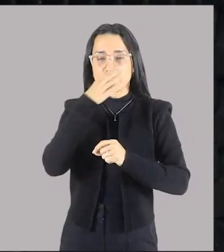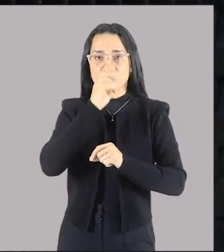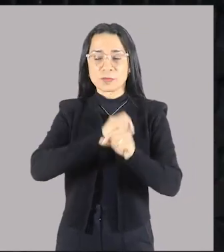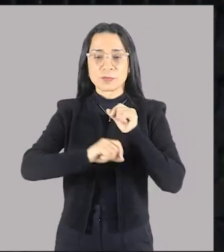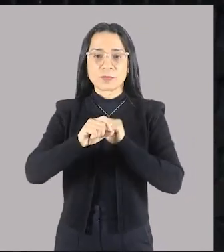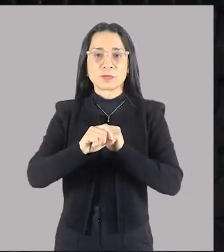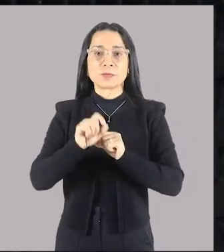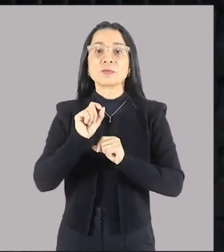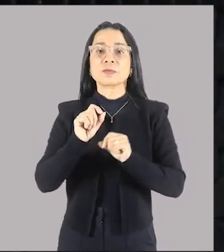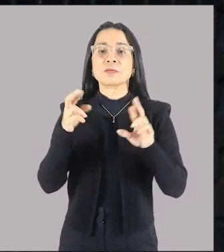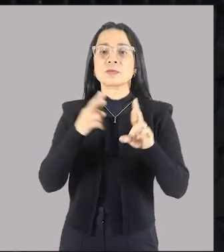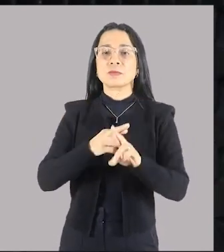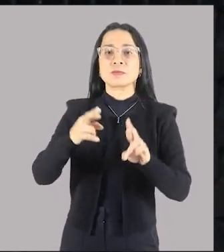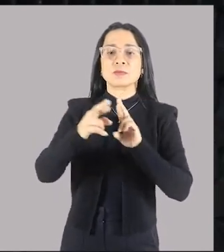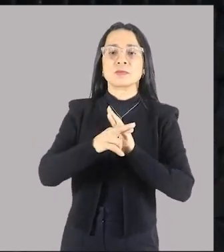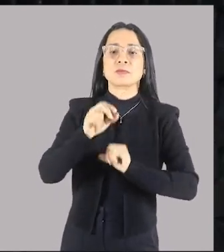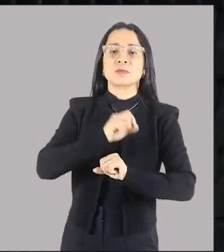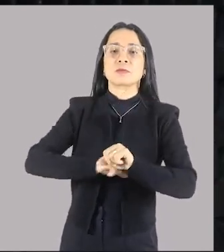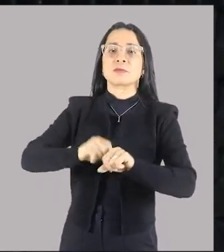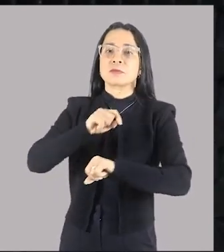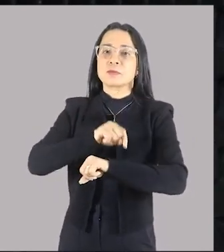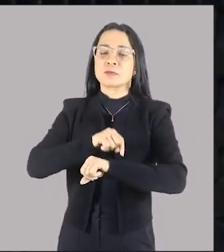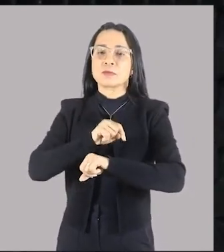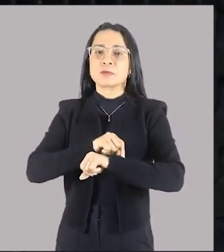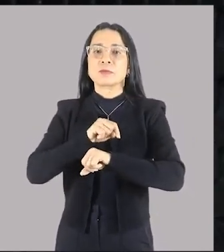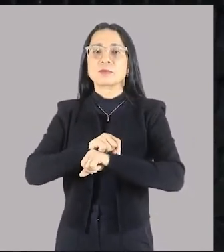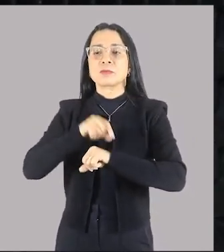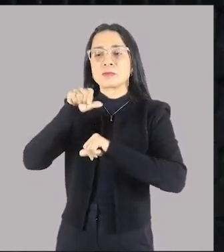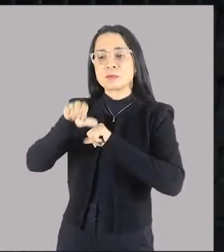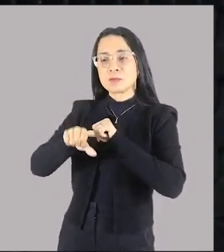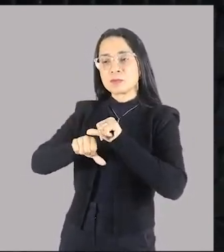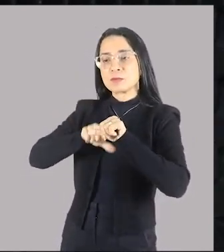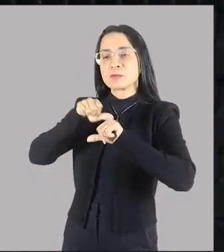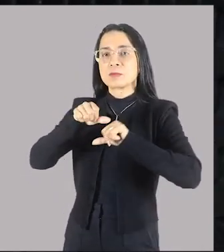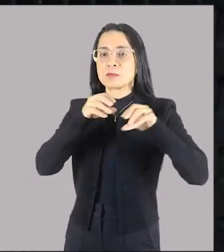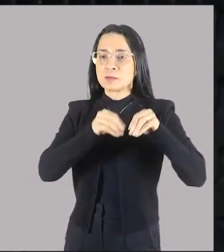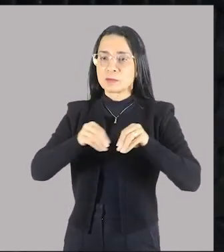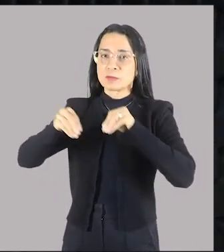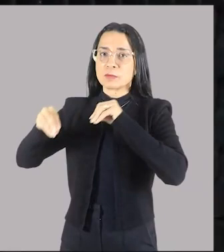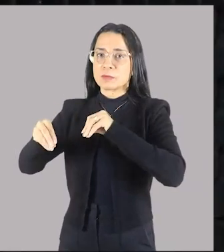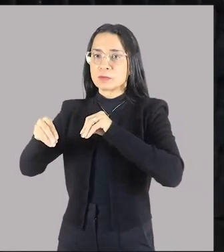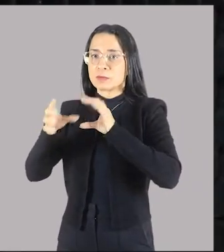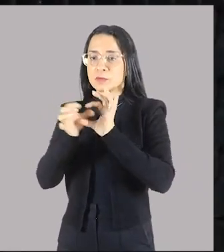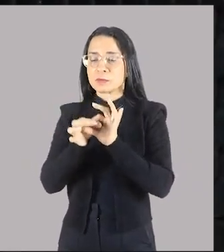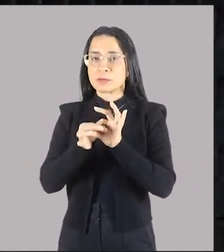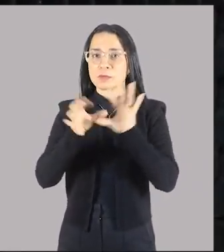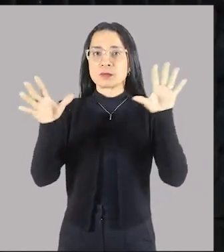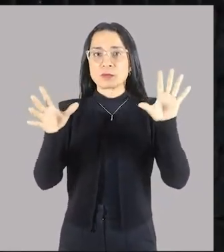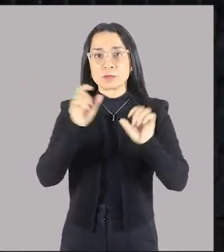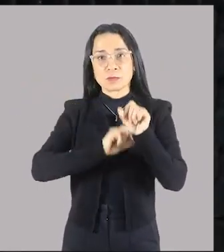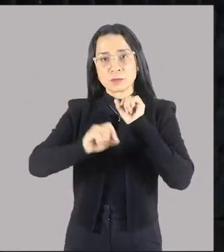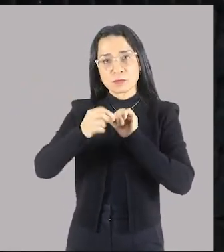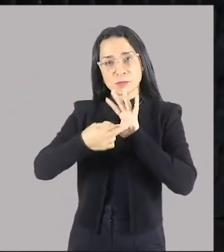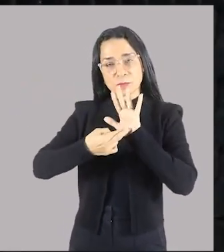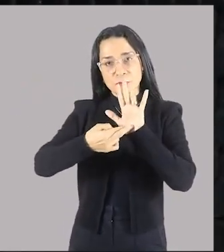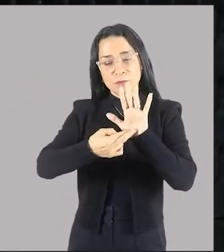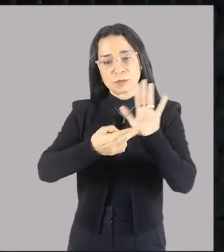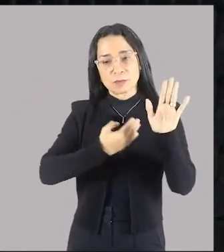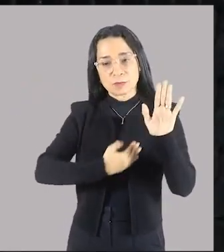principalmente no que diz respeito ao momento de transição democrática que representaria esse